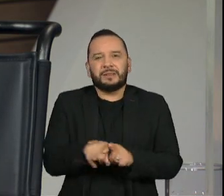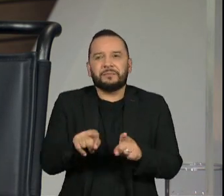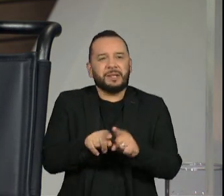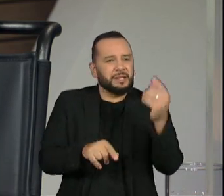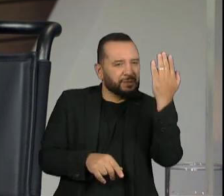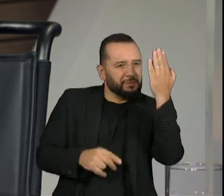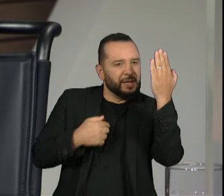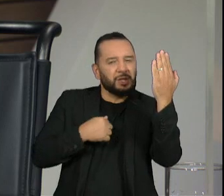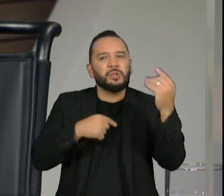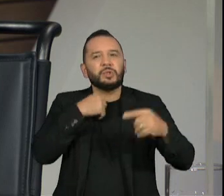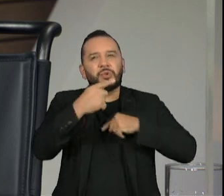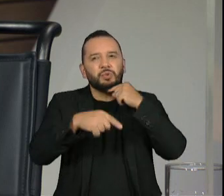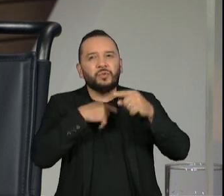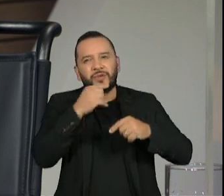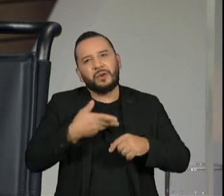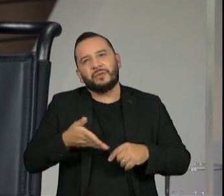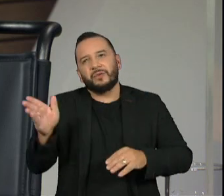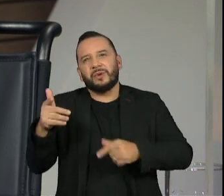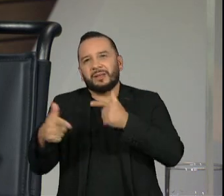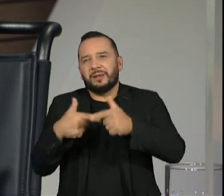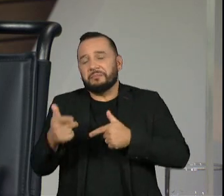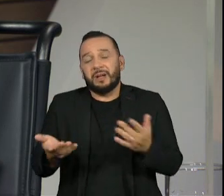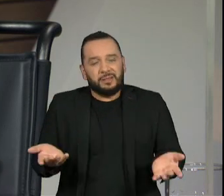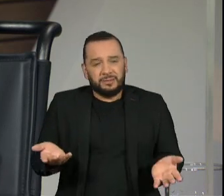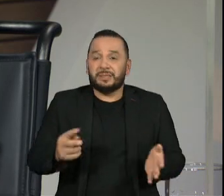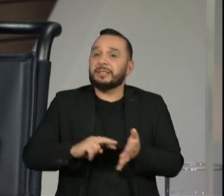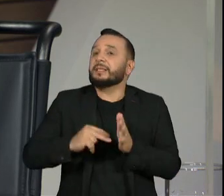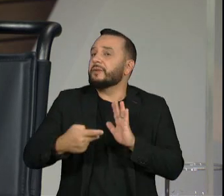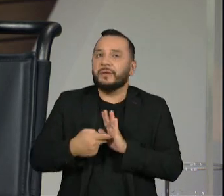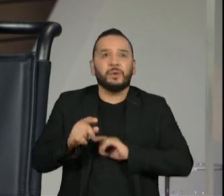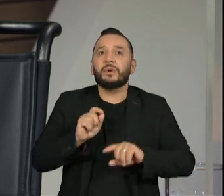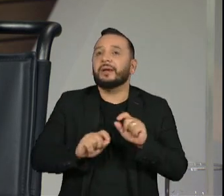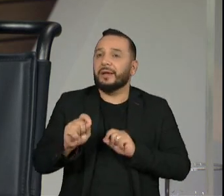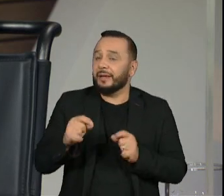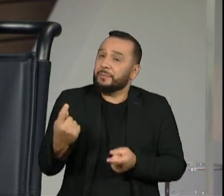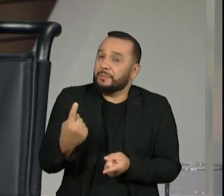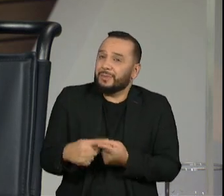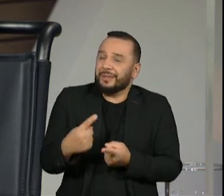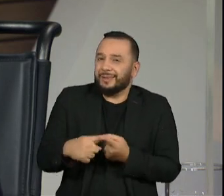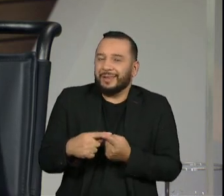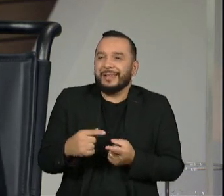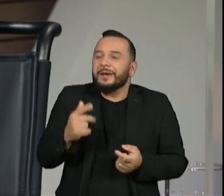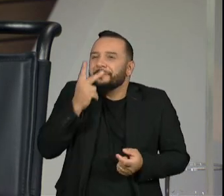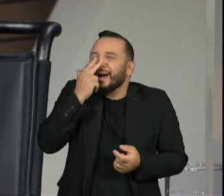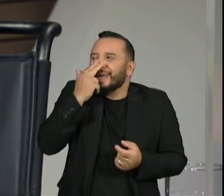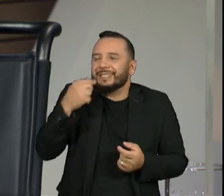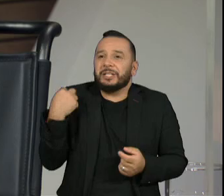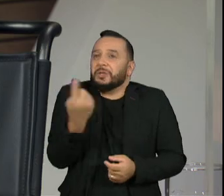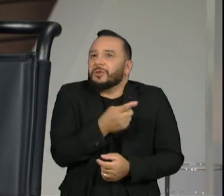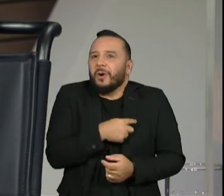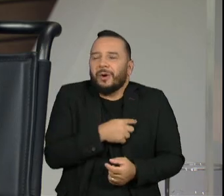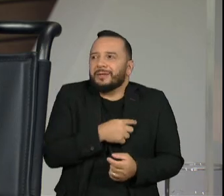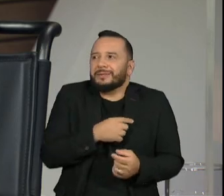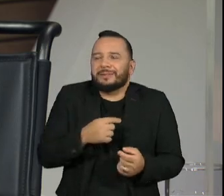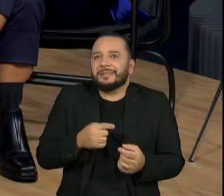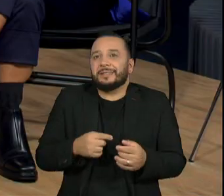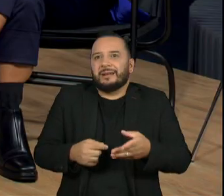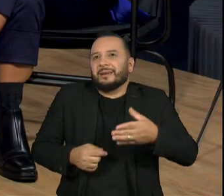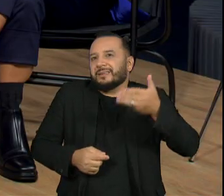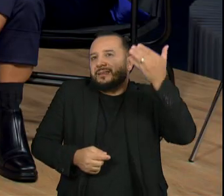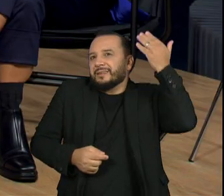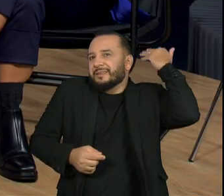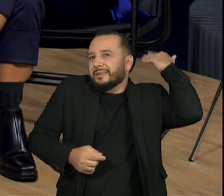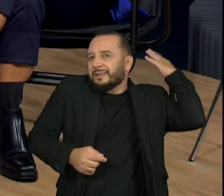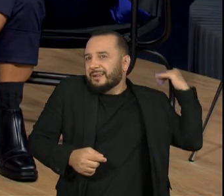espelho na hora de se vestir para sair para trabalhar, ela é um reflexo desse nosso não pertencimento histórico, estrutural àquele mundo. Ela